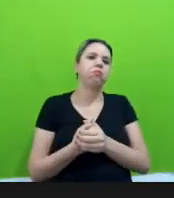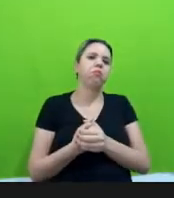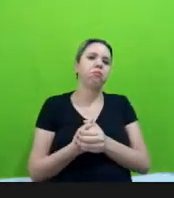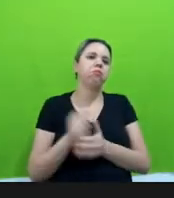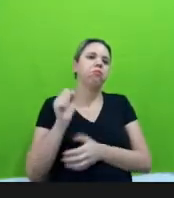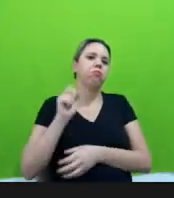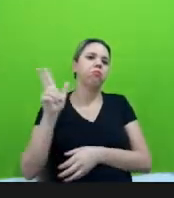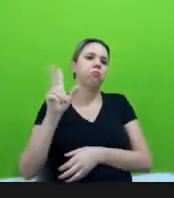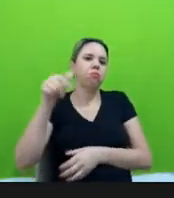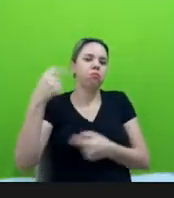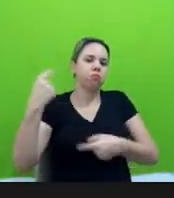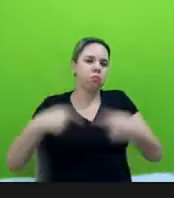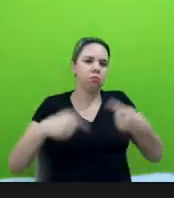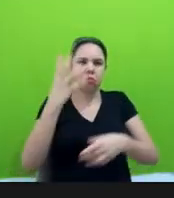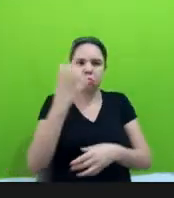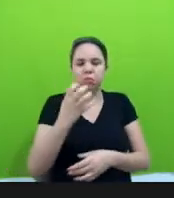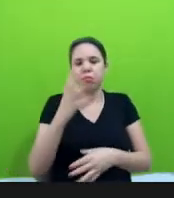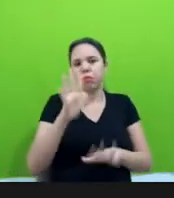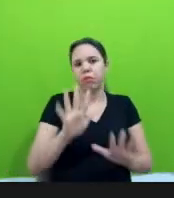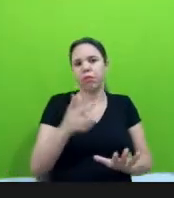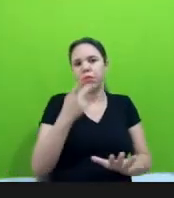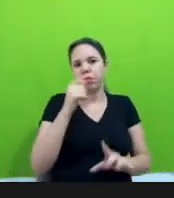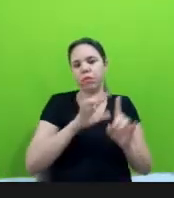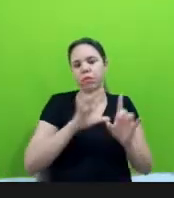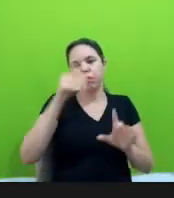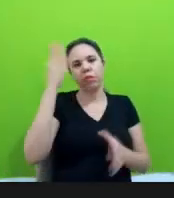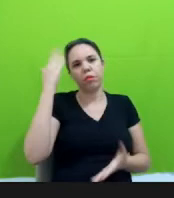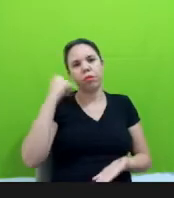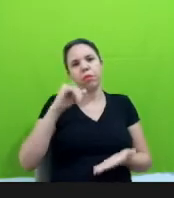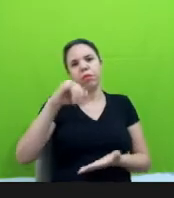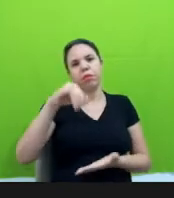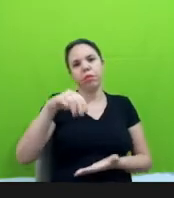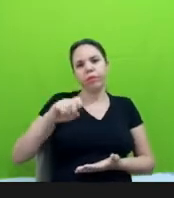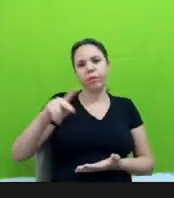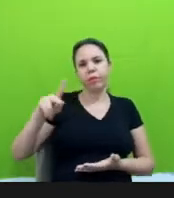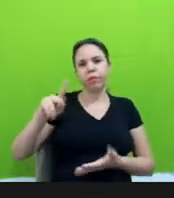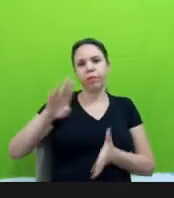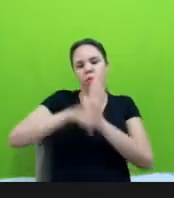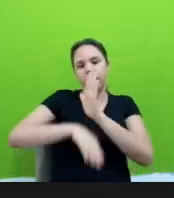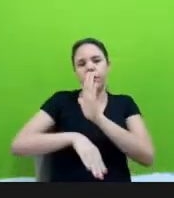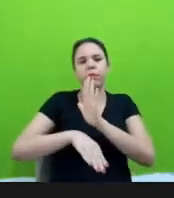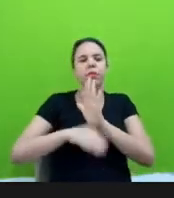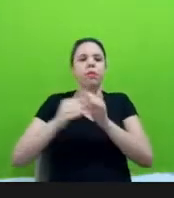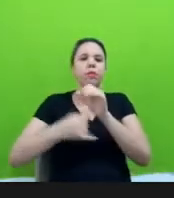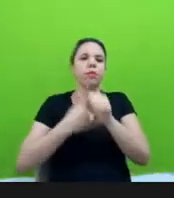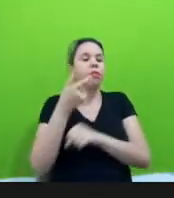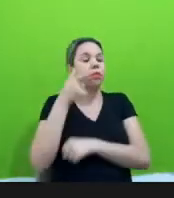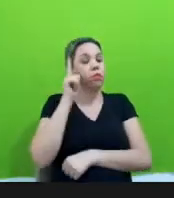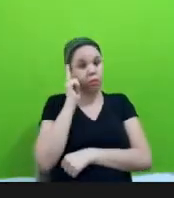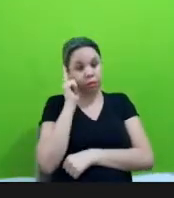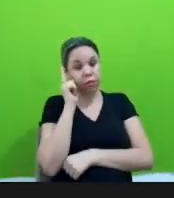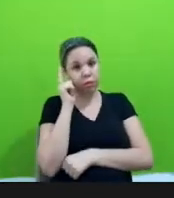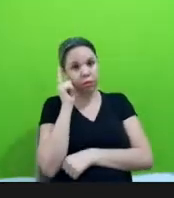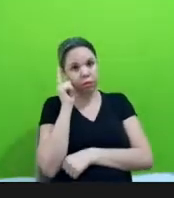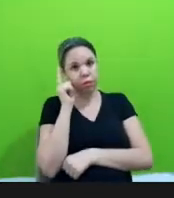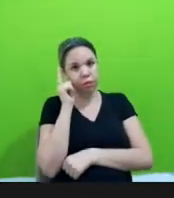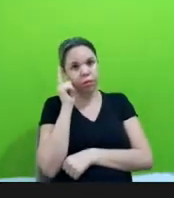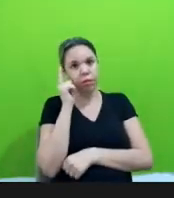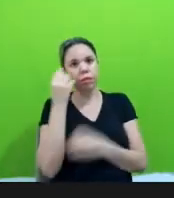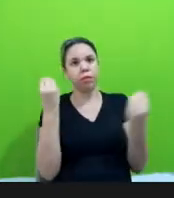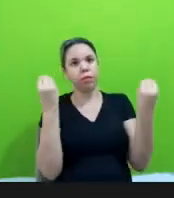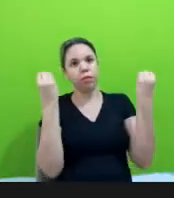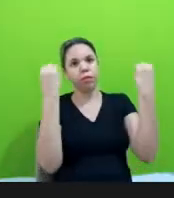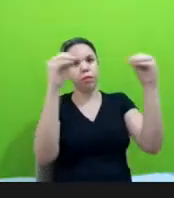mas a sociedade, de fato, só ficou sabendo quando o INEP tirou esses dados do ar, né? Agora, ontem, inclusive, foram colocados